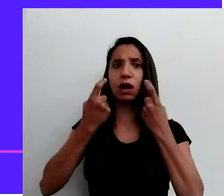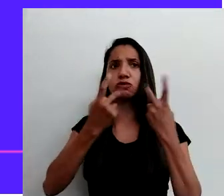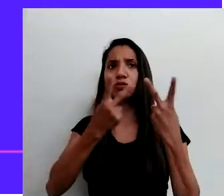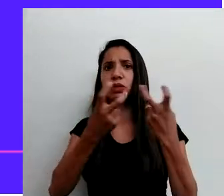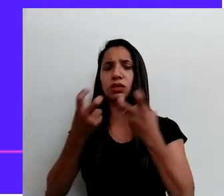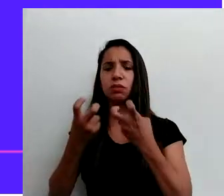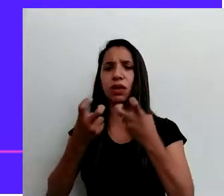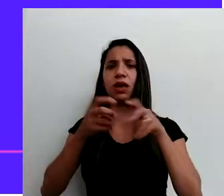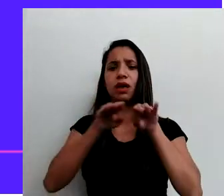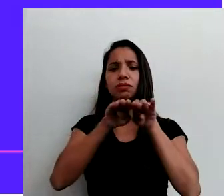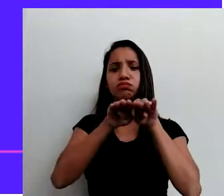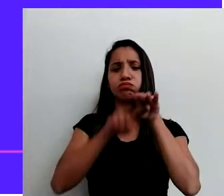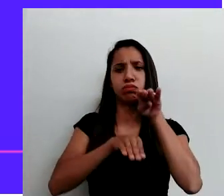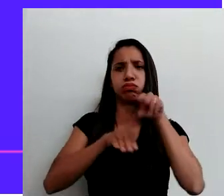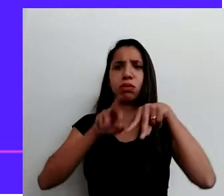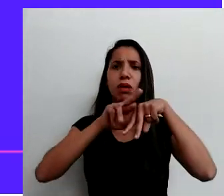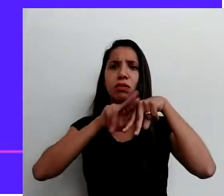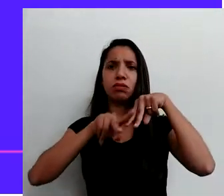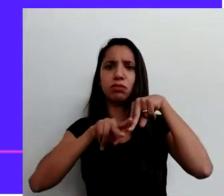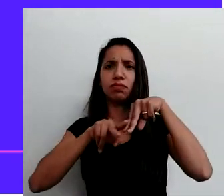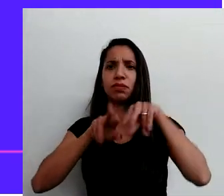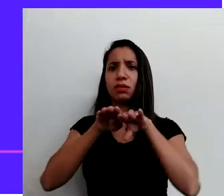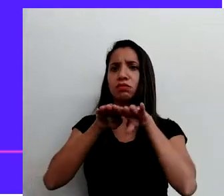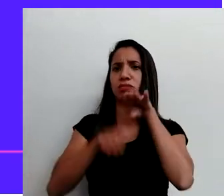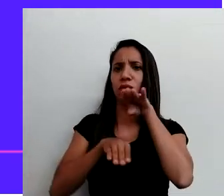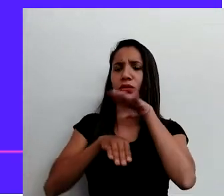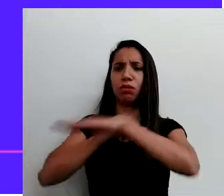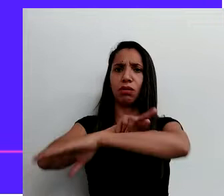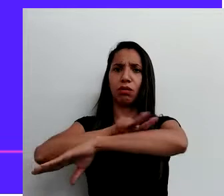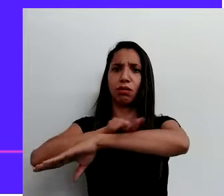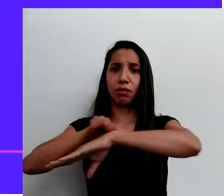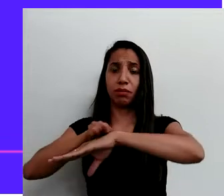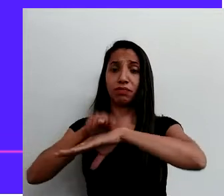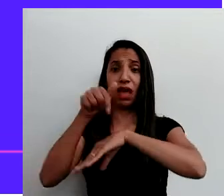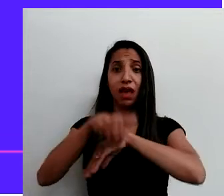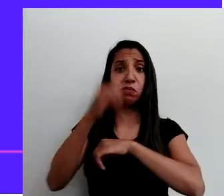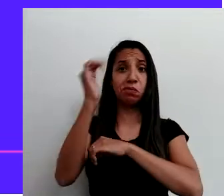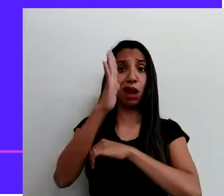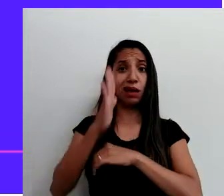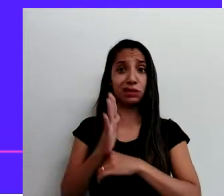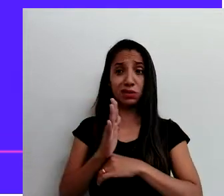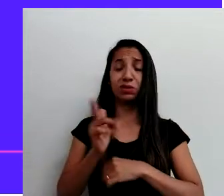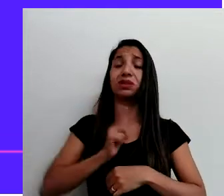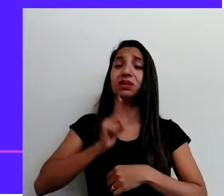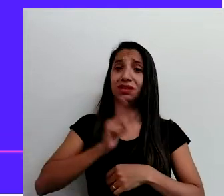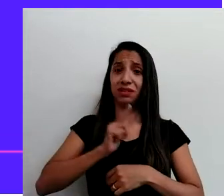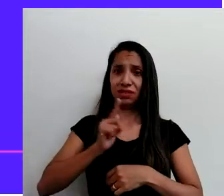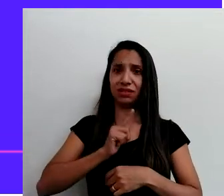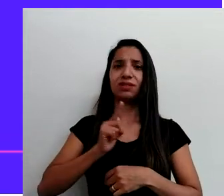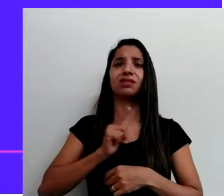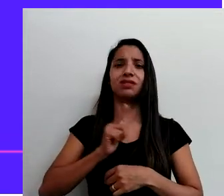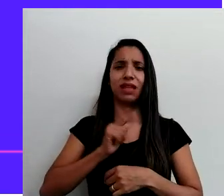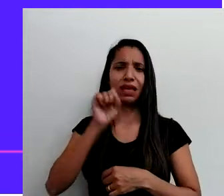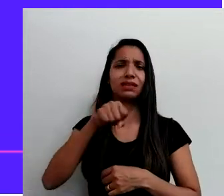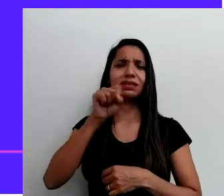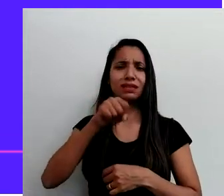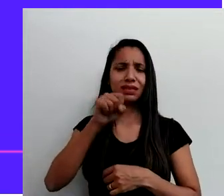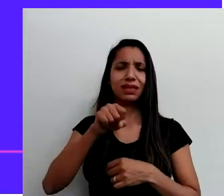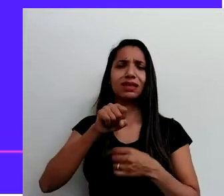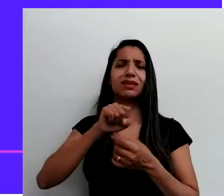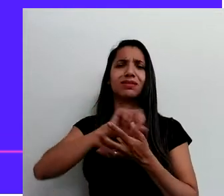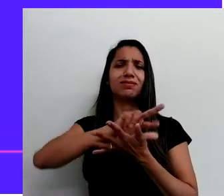raça. Quando a gente fala de desigualdades assim no Brasil, tem muito essa perspectiva da renda, obviamente,